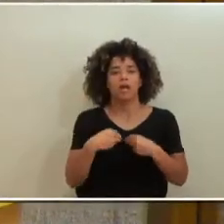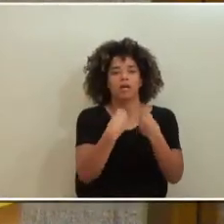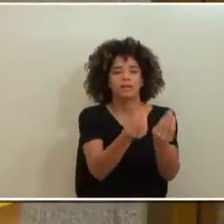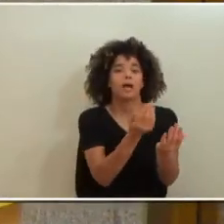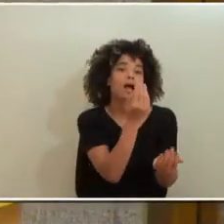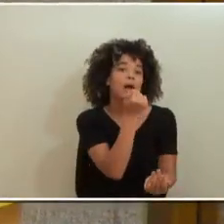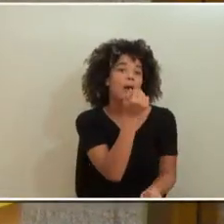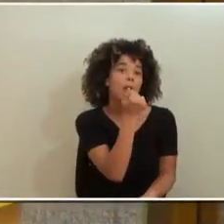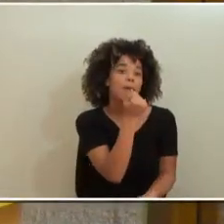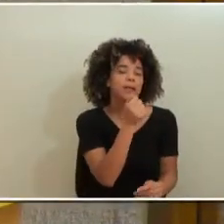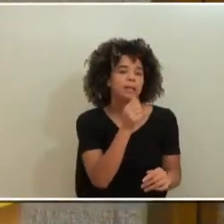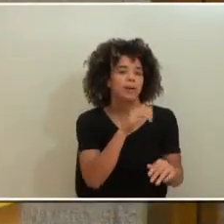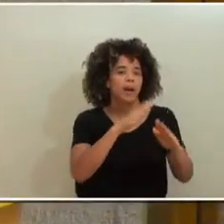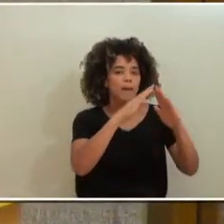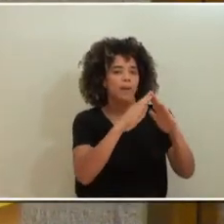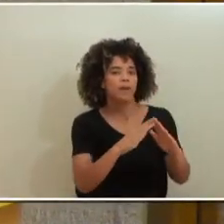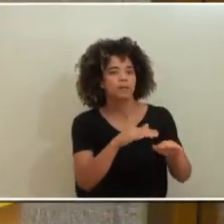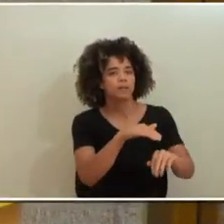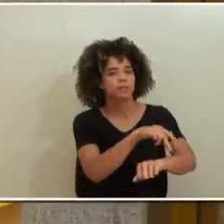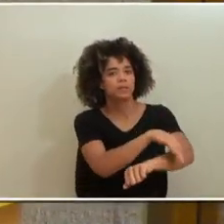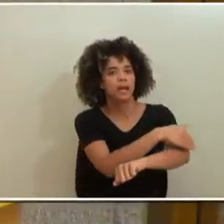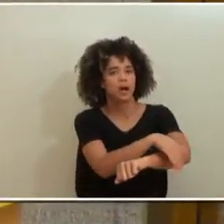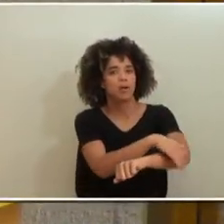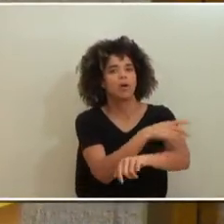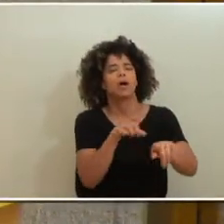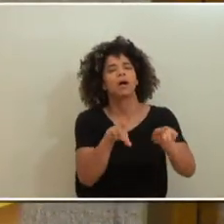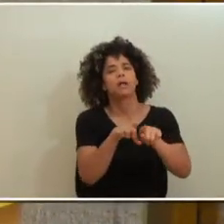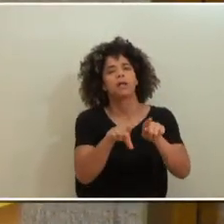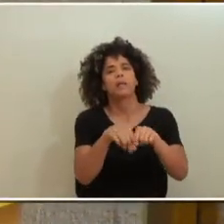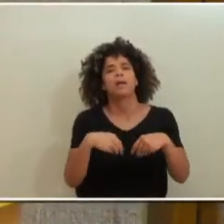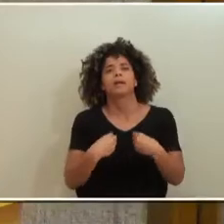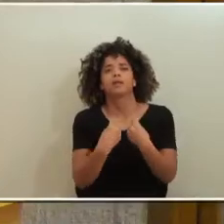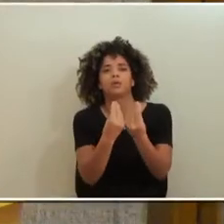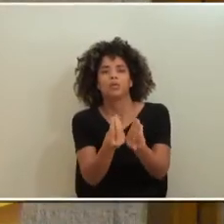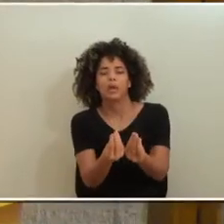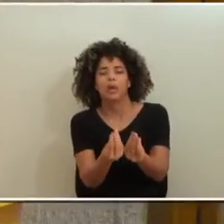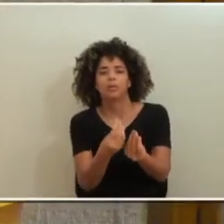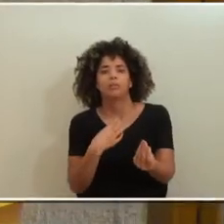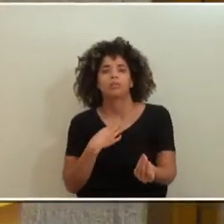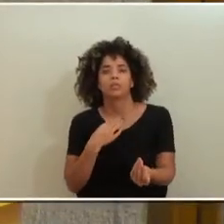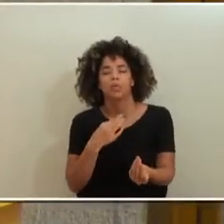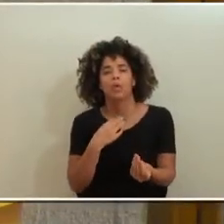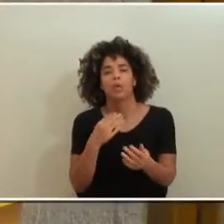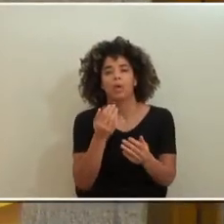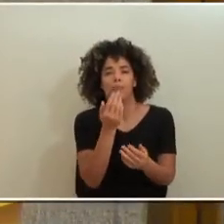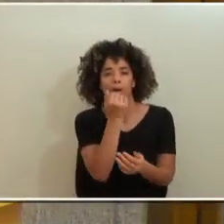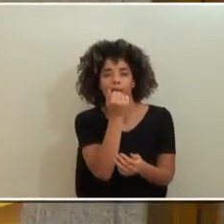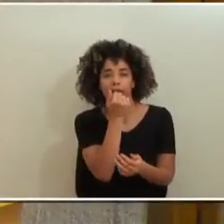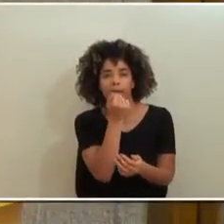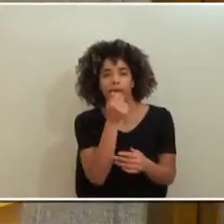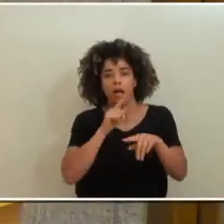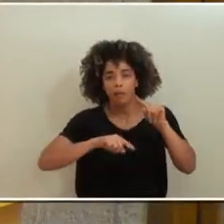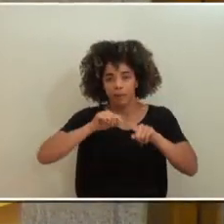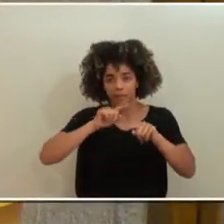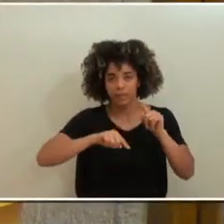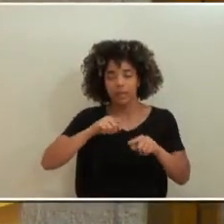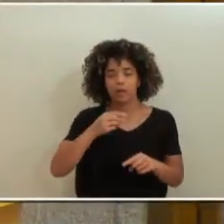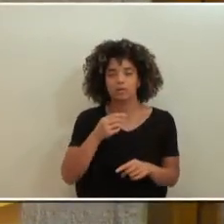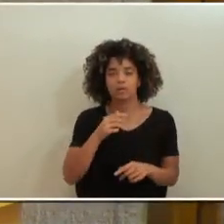de doação de materiais de higiene e ao projeto consultório de rua e participou de campanhas de